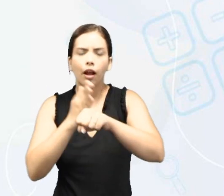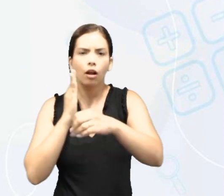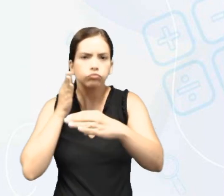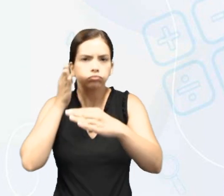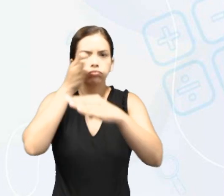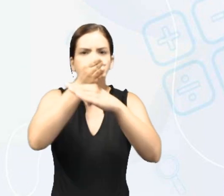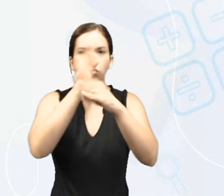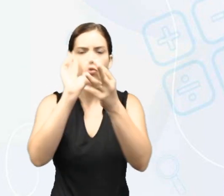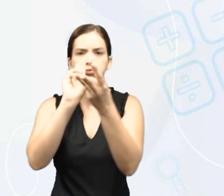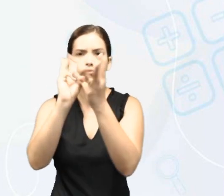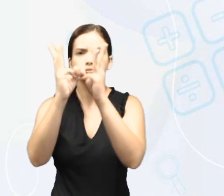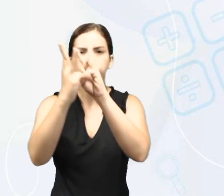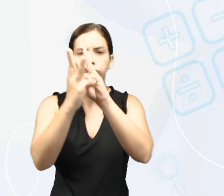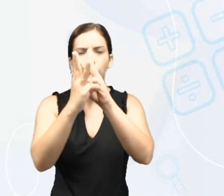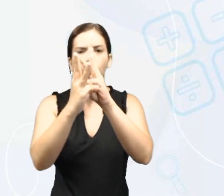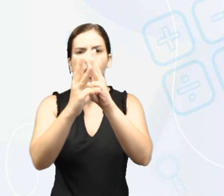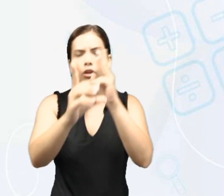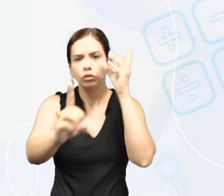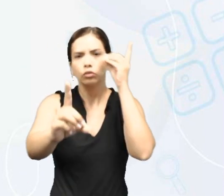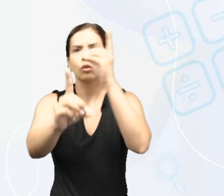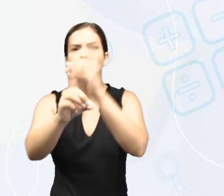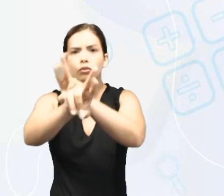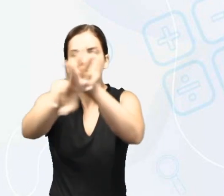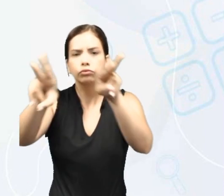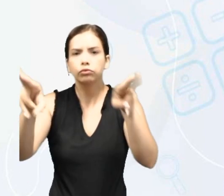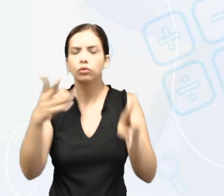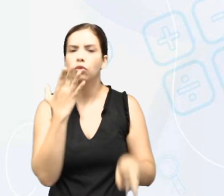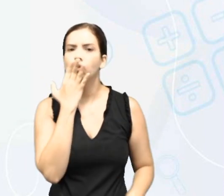ele obtinha essas cores refletidas.